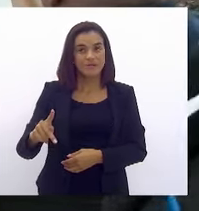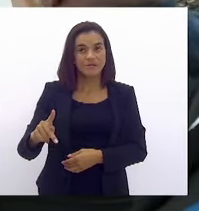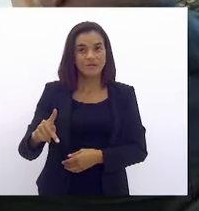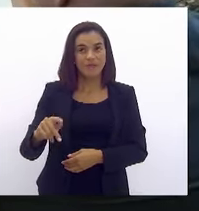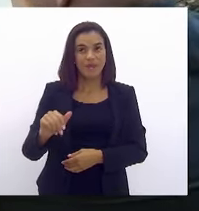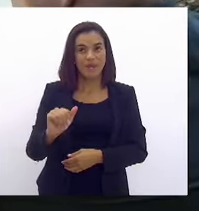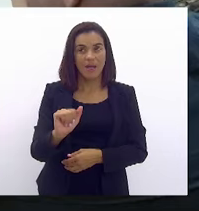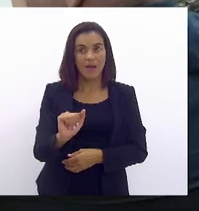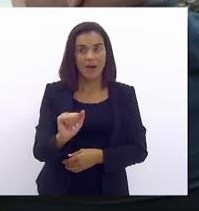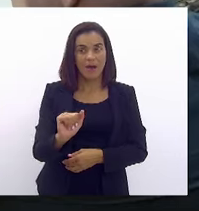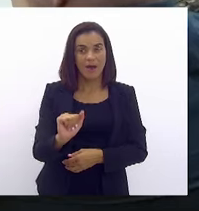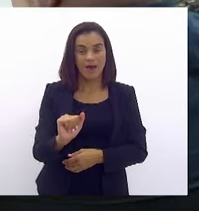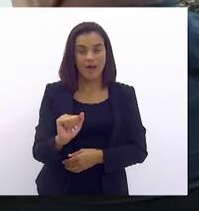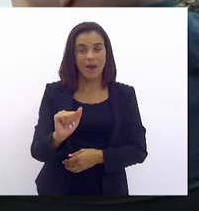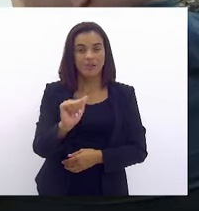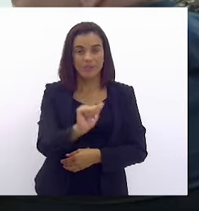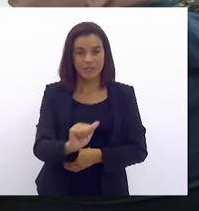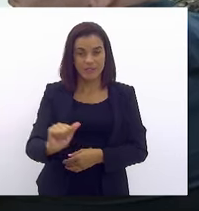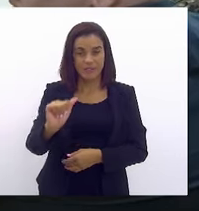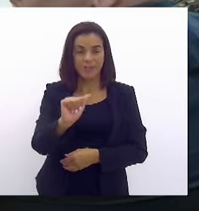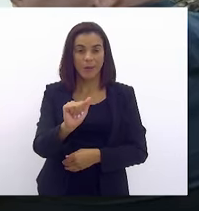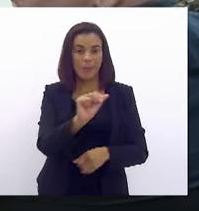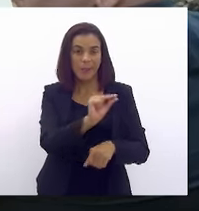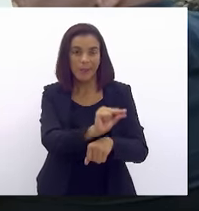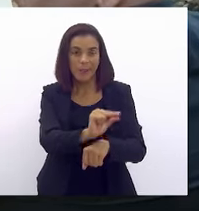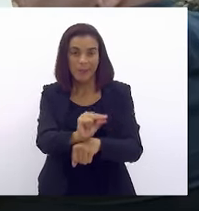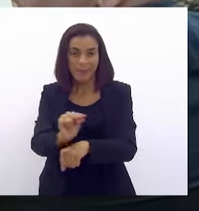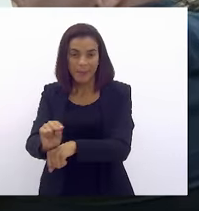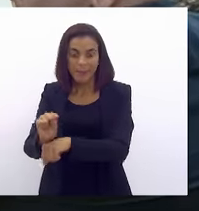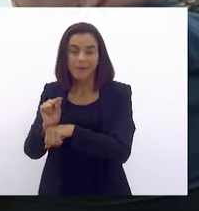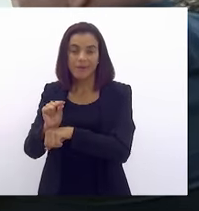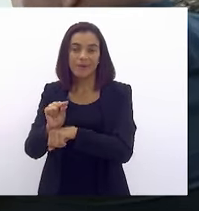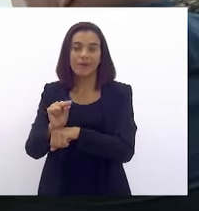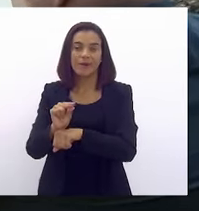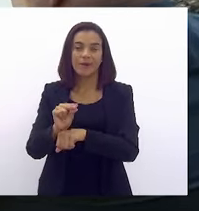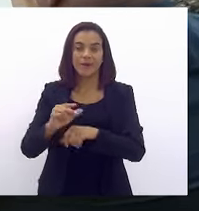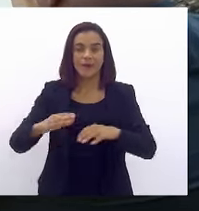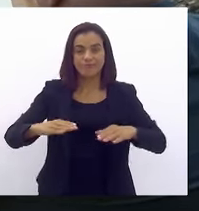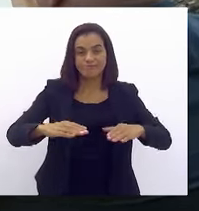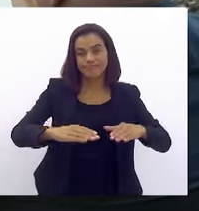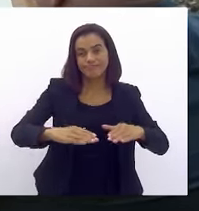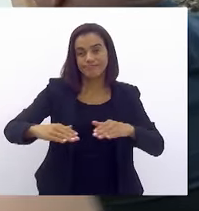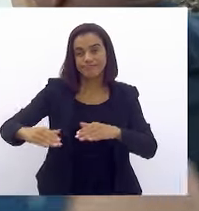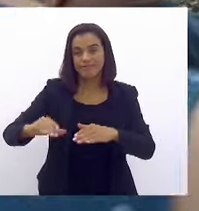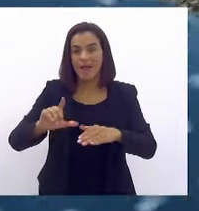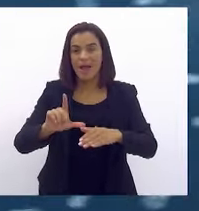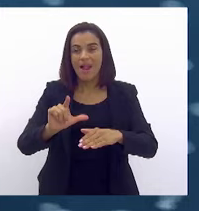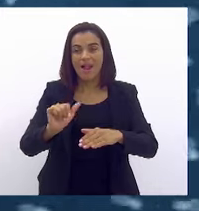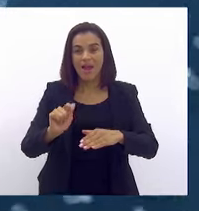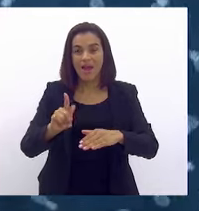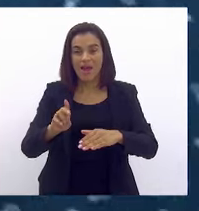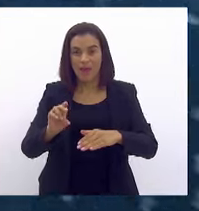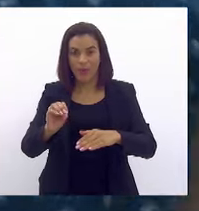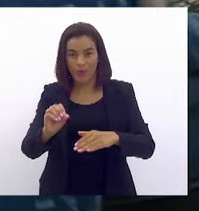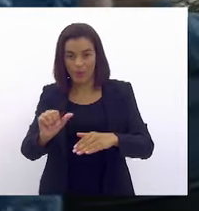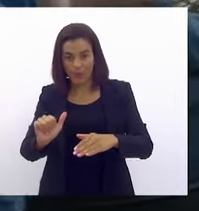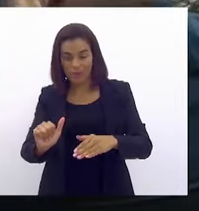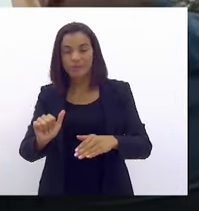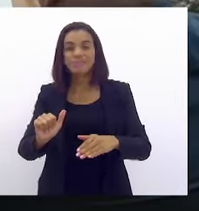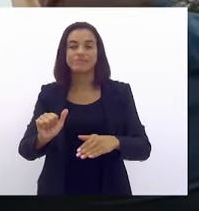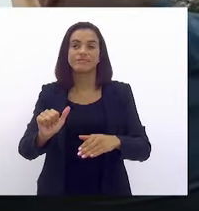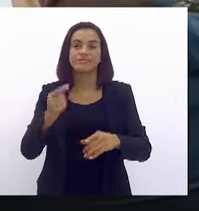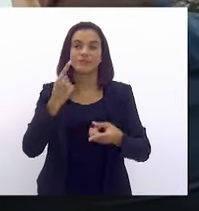APLM, a Associação de Preservação Ambiental das Lagoas de Maricá, para fazer uma apresentação.